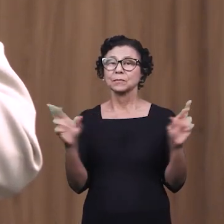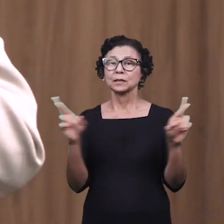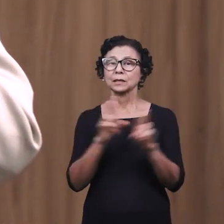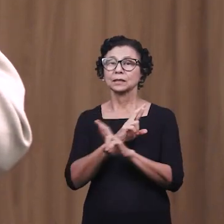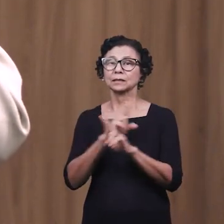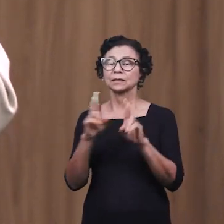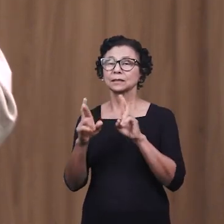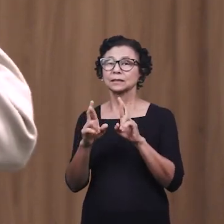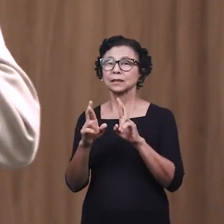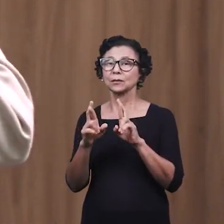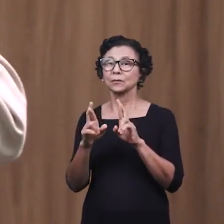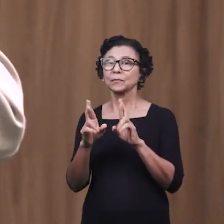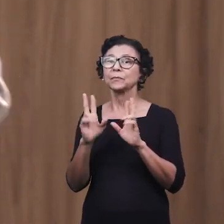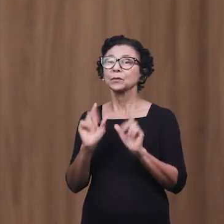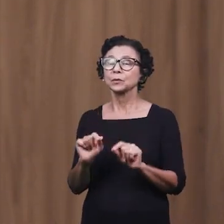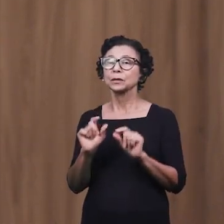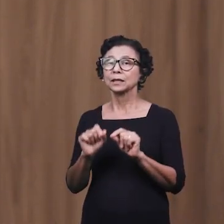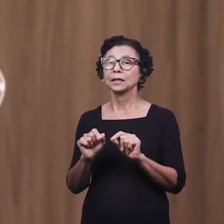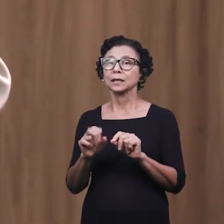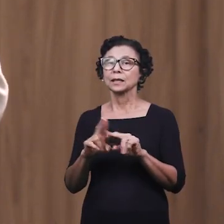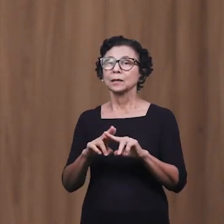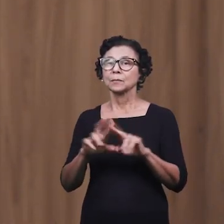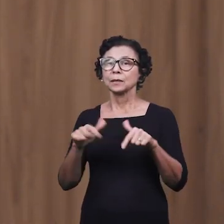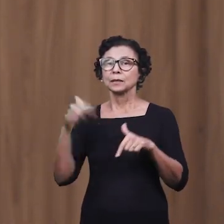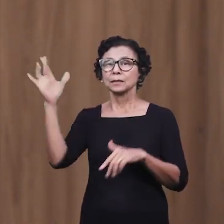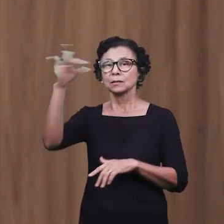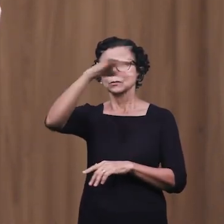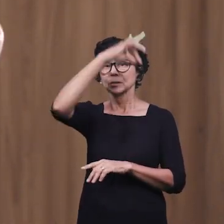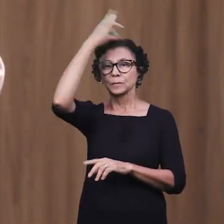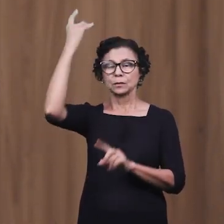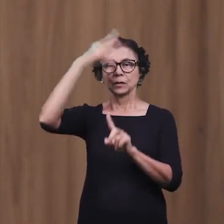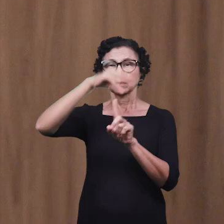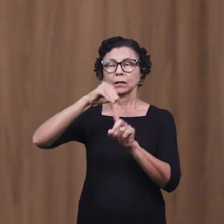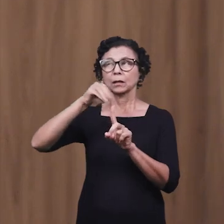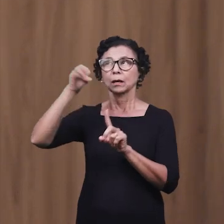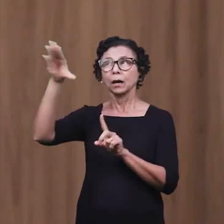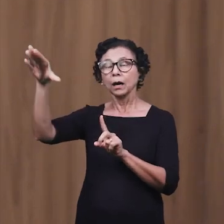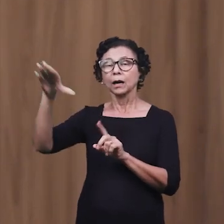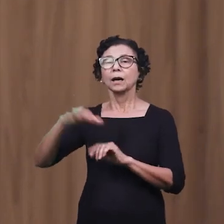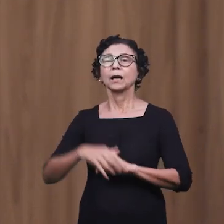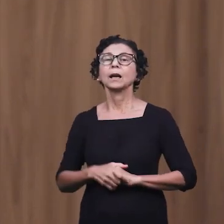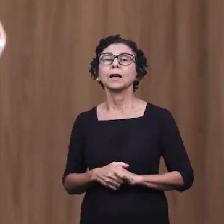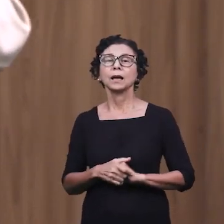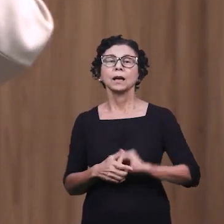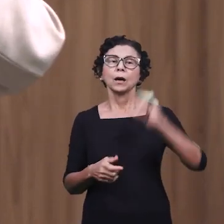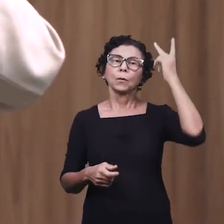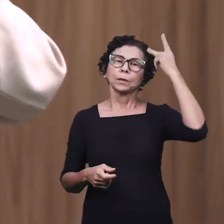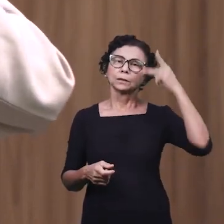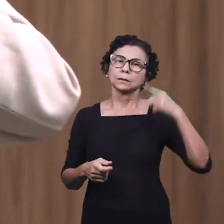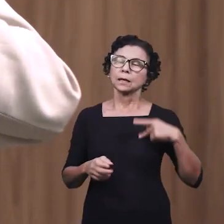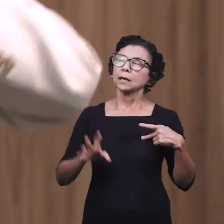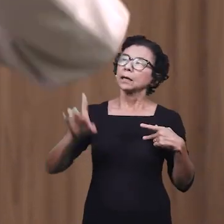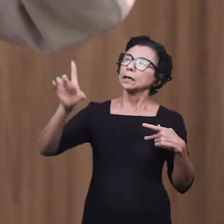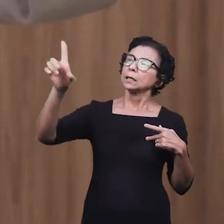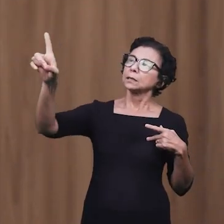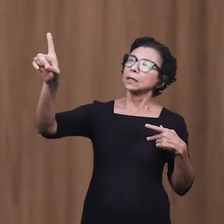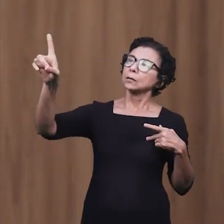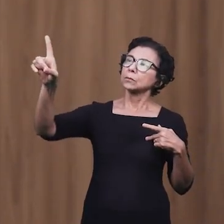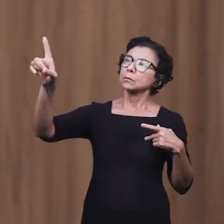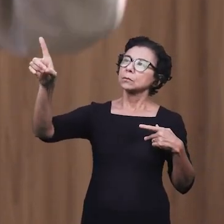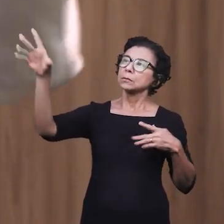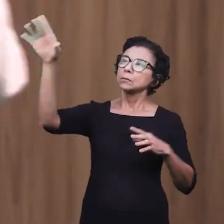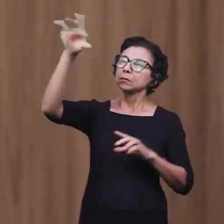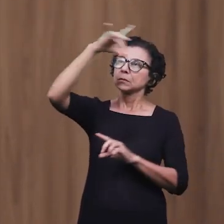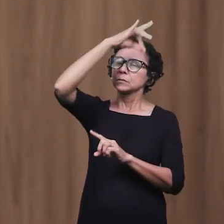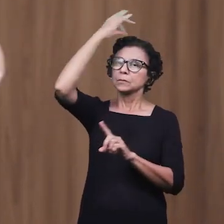homem com Deus através do Espírito Santo, que revela. Se não houver essa comunhão, então nós estamos vivendo no